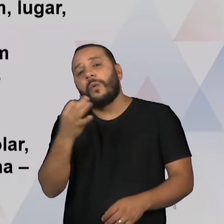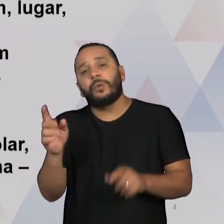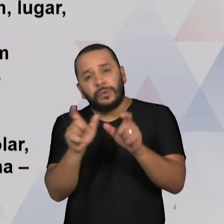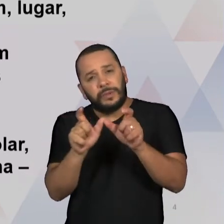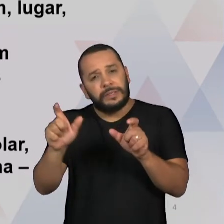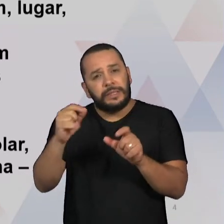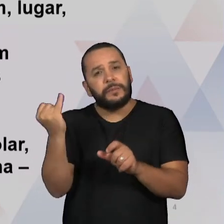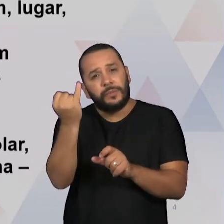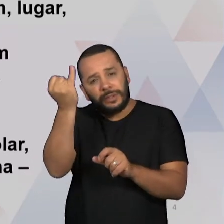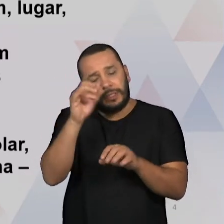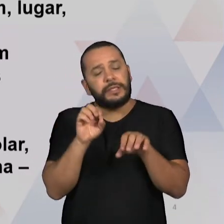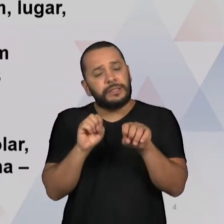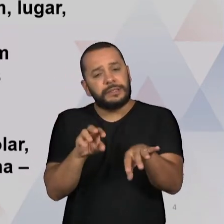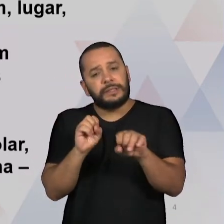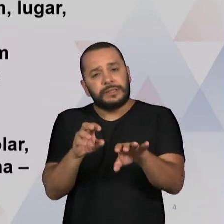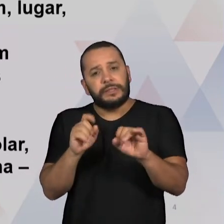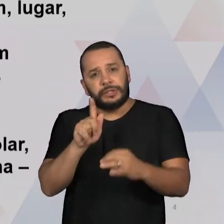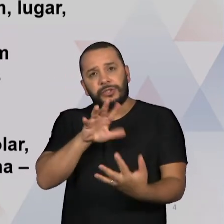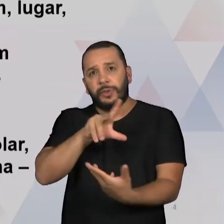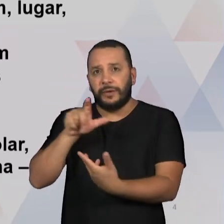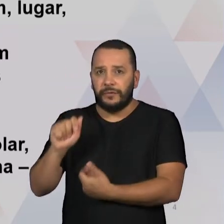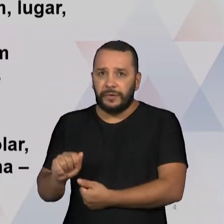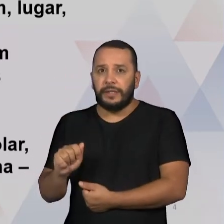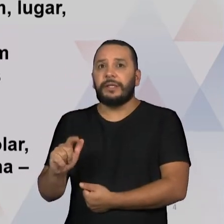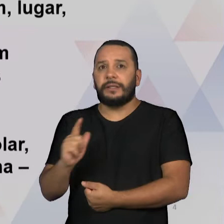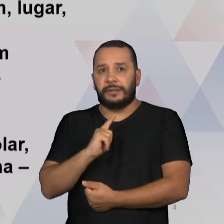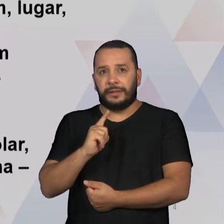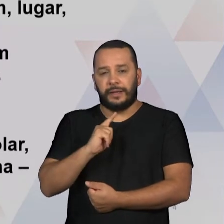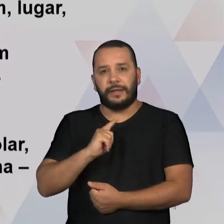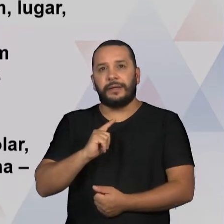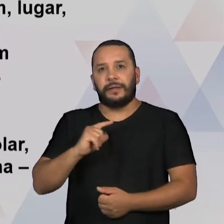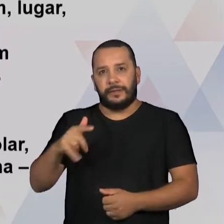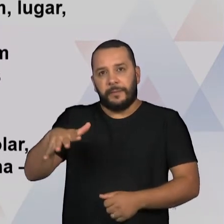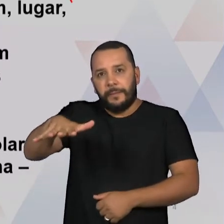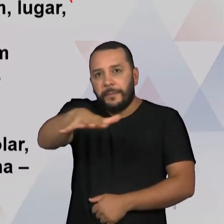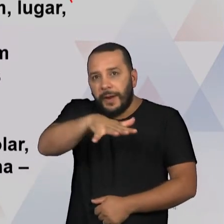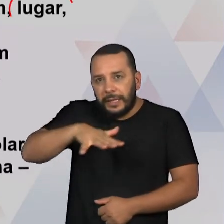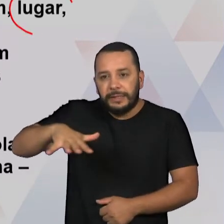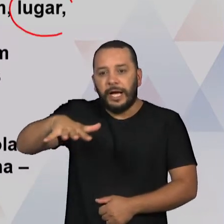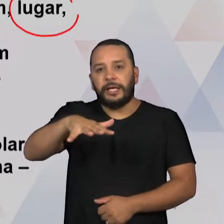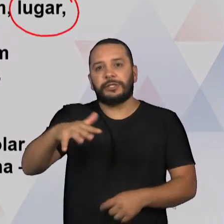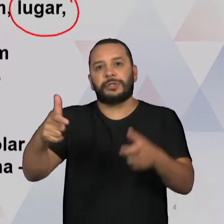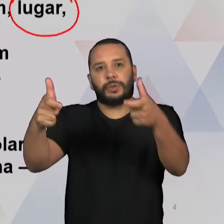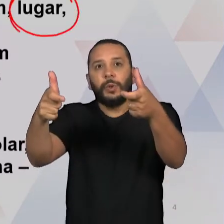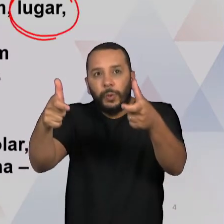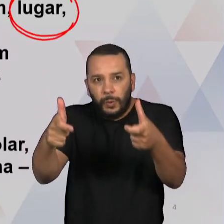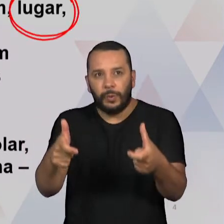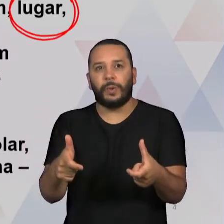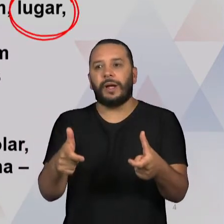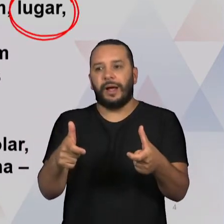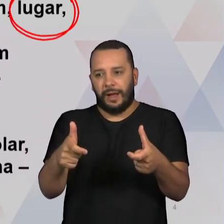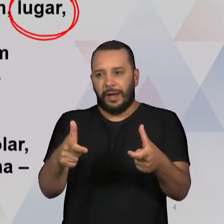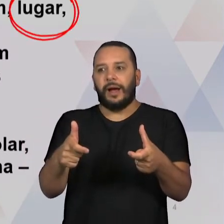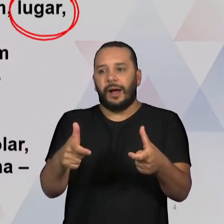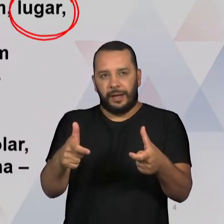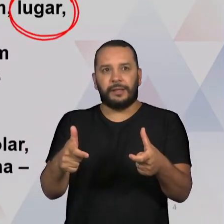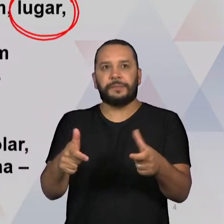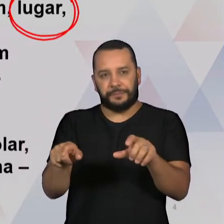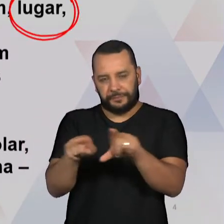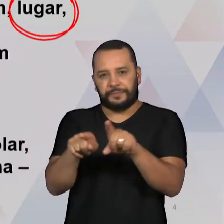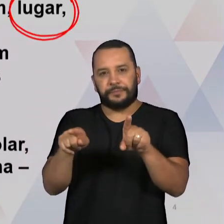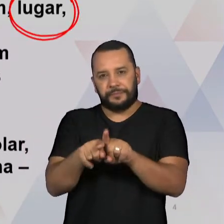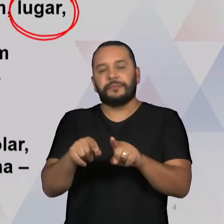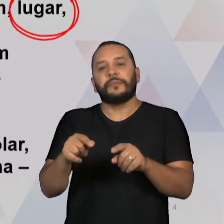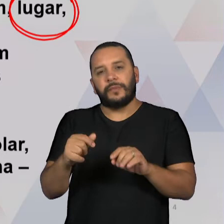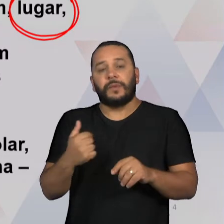dentre esses conceitos ele cita a questão da paisagem do lugar é que é o conceito que